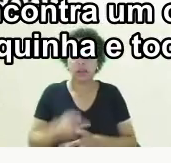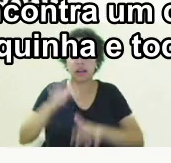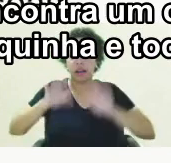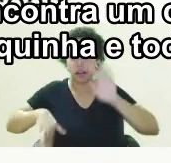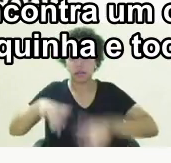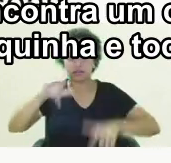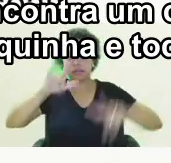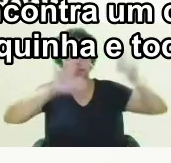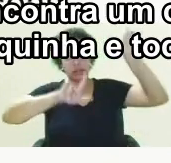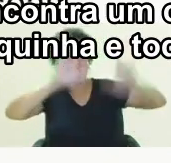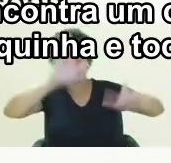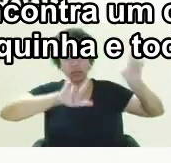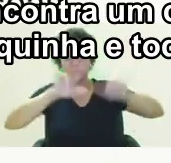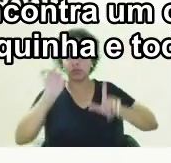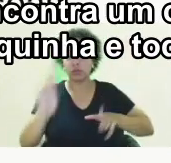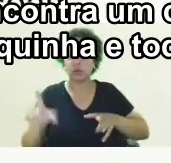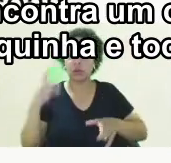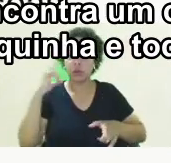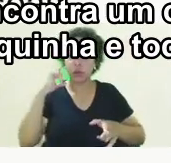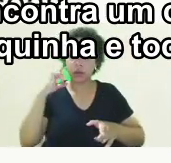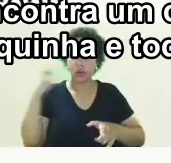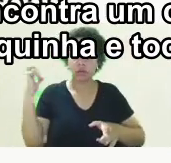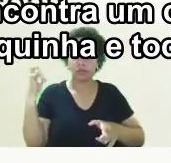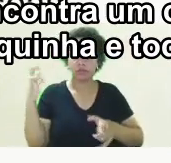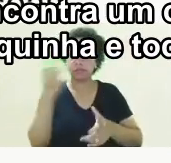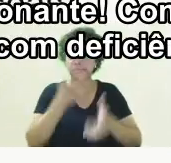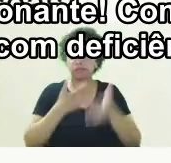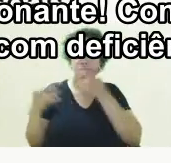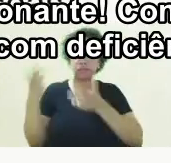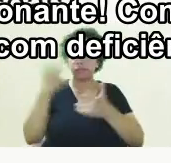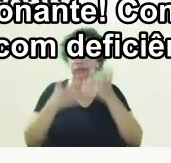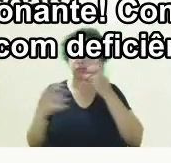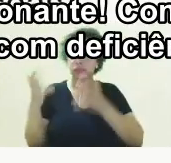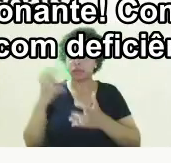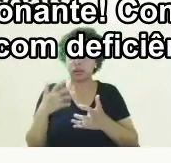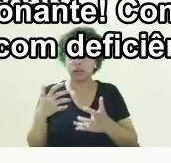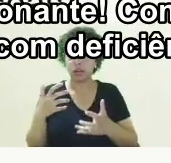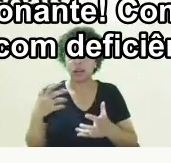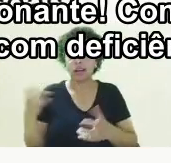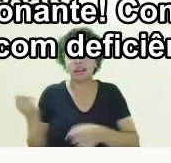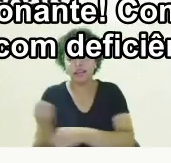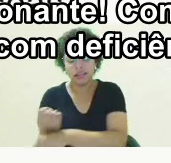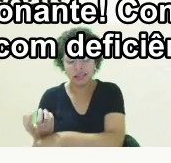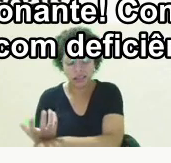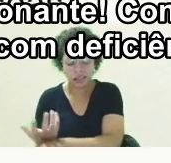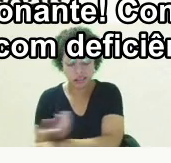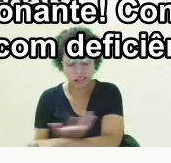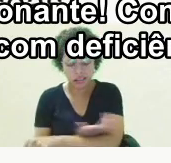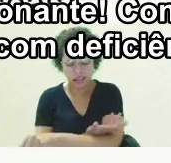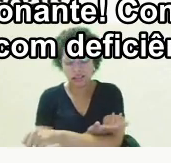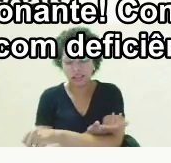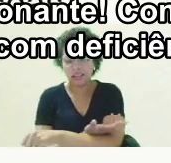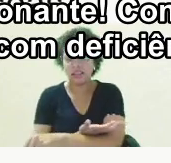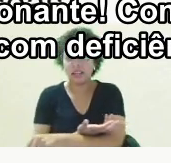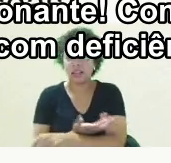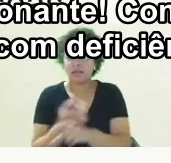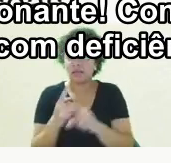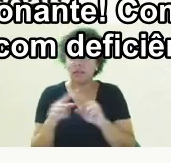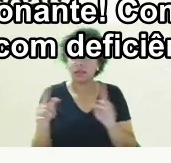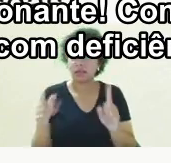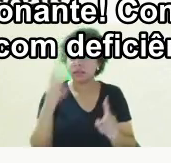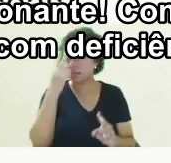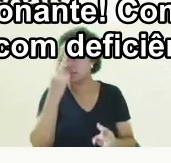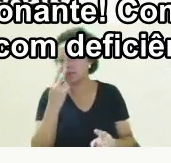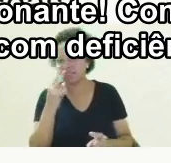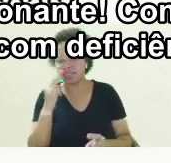comercial que só tem aquela musiquinha. E aí todo mundo fala, nossa, que emocionante, começa a bater palma. E aí a